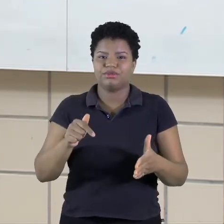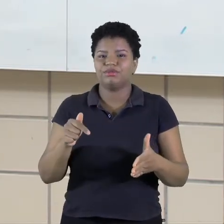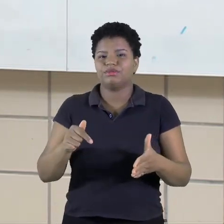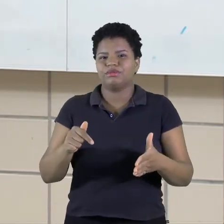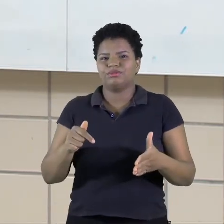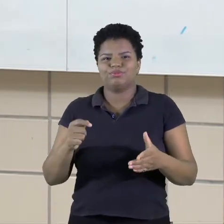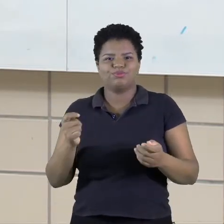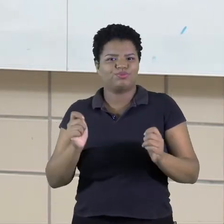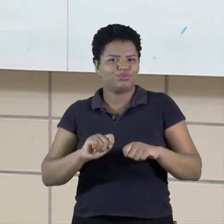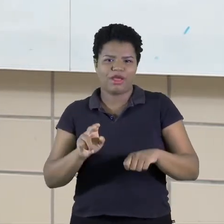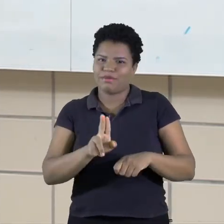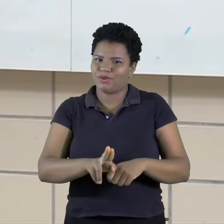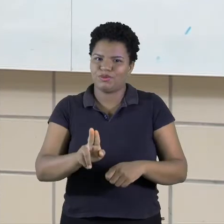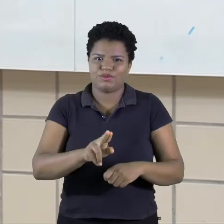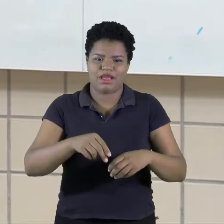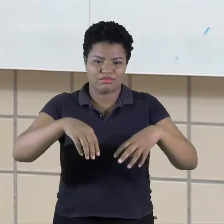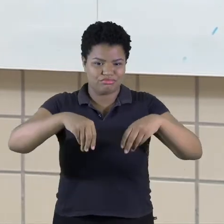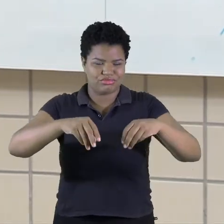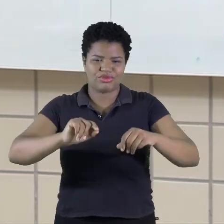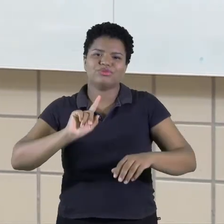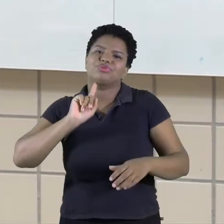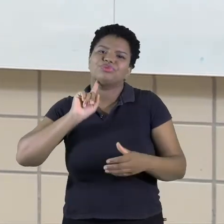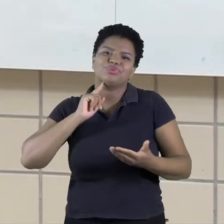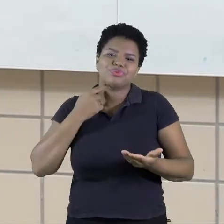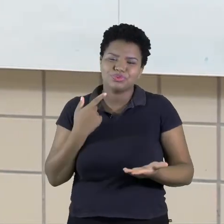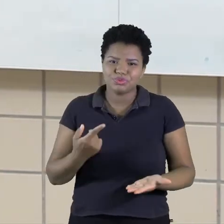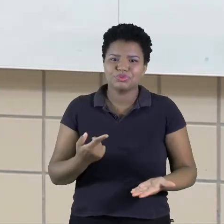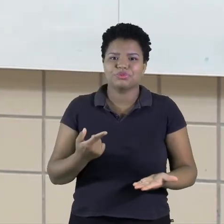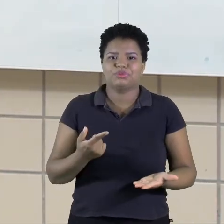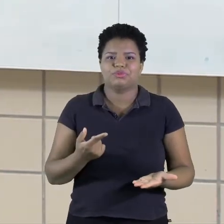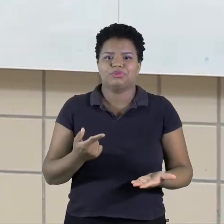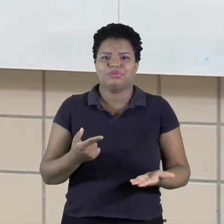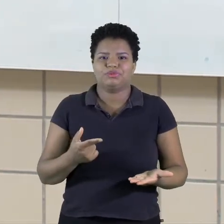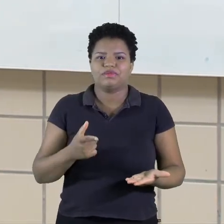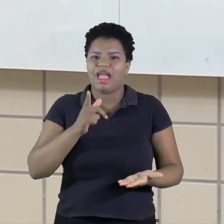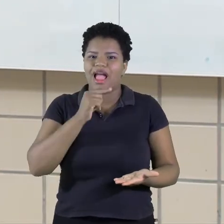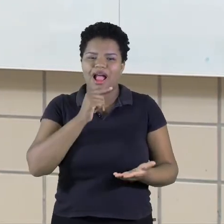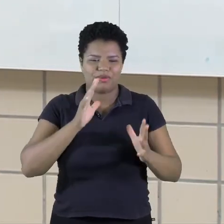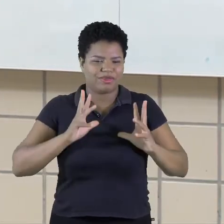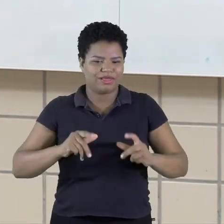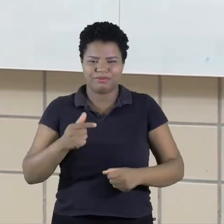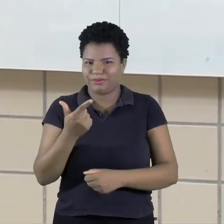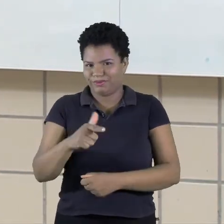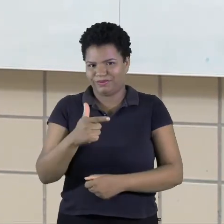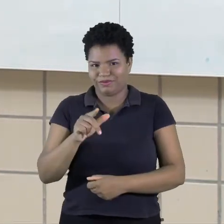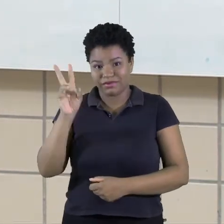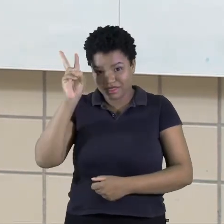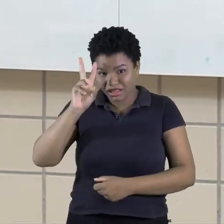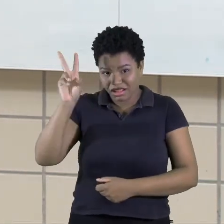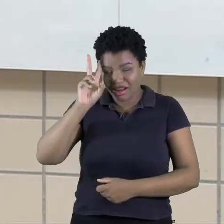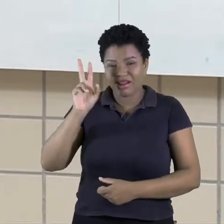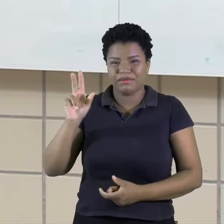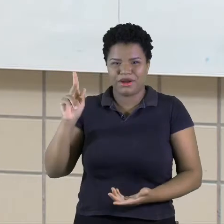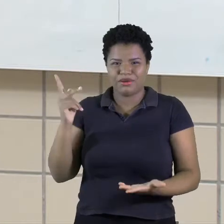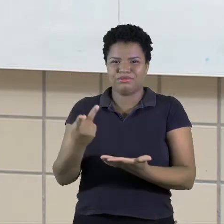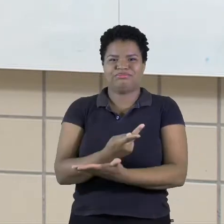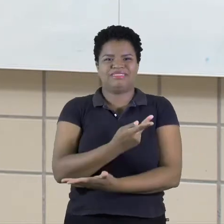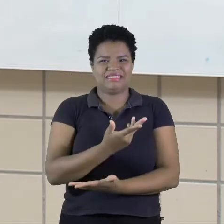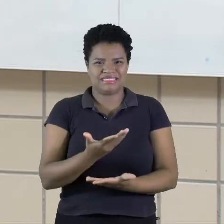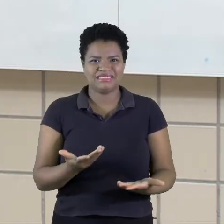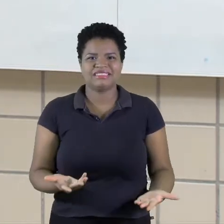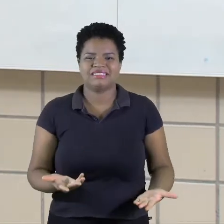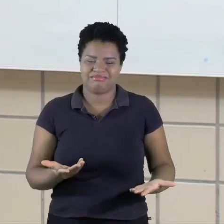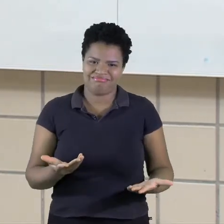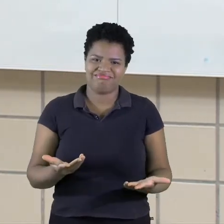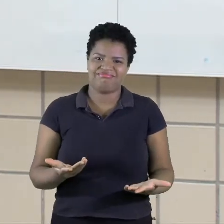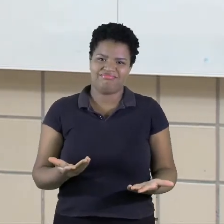acessível. Aquele solo está contaminado, aquele rio, a água não é mais potável. Vocês lembram desse desastre? Se vocês não lembram, pergunta para a família